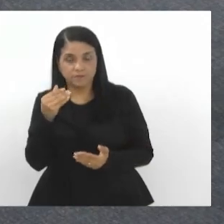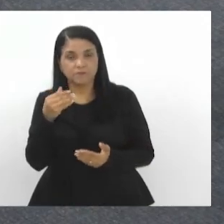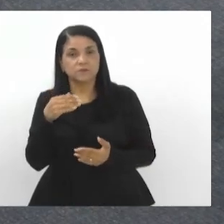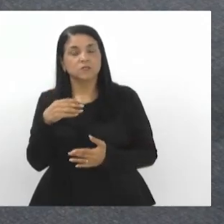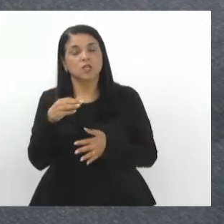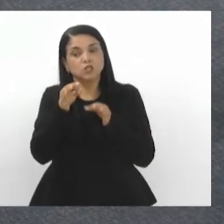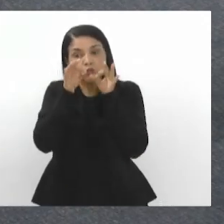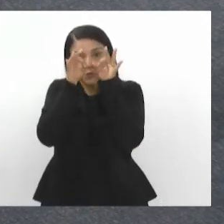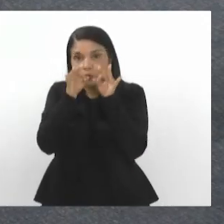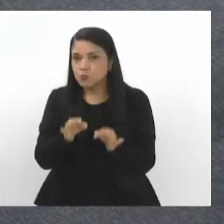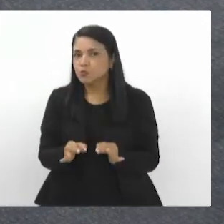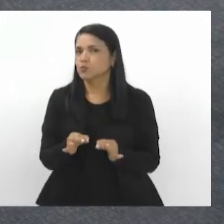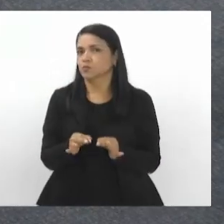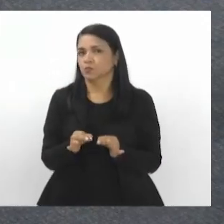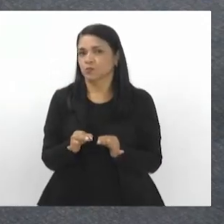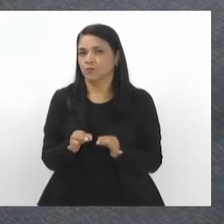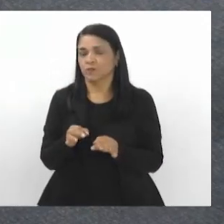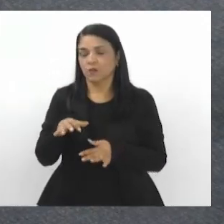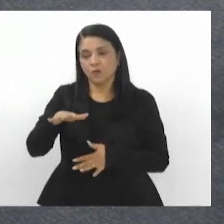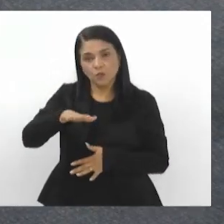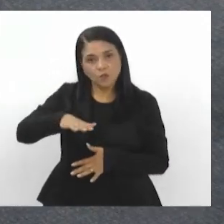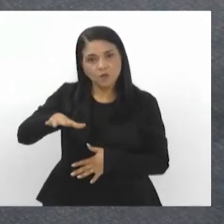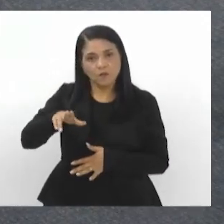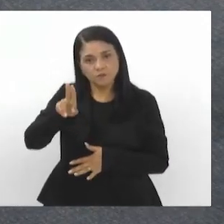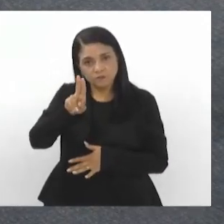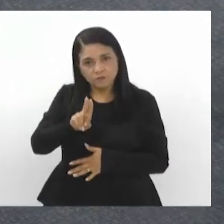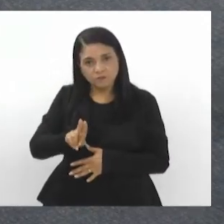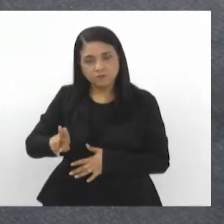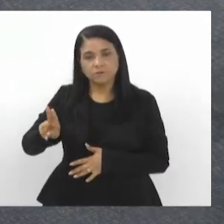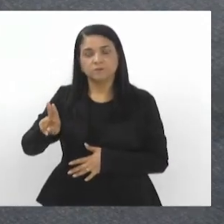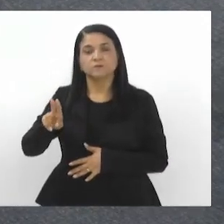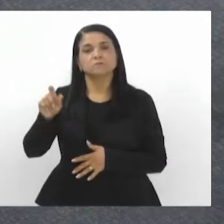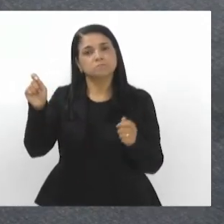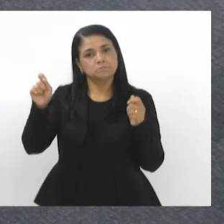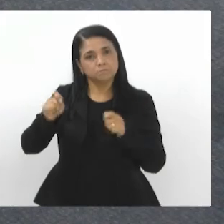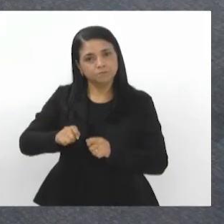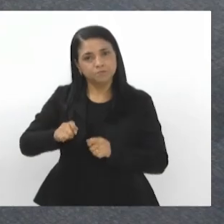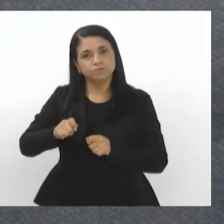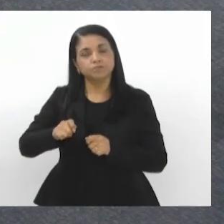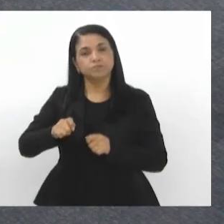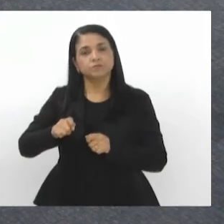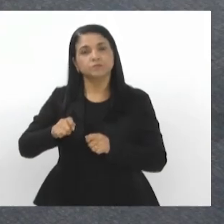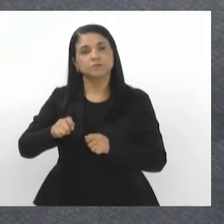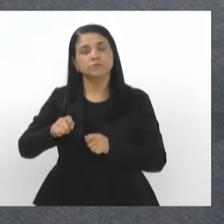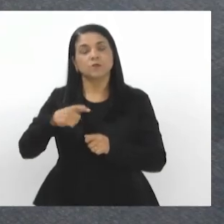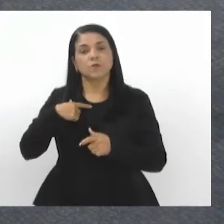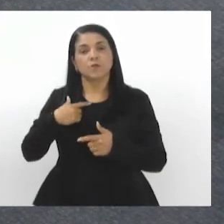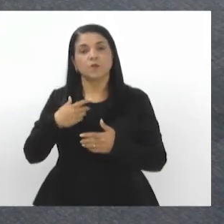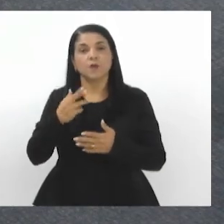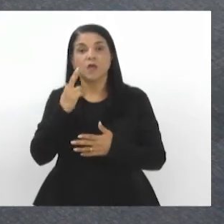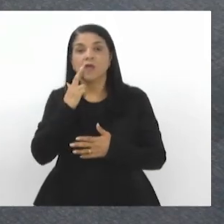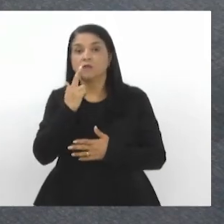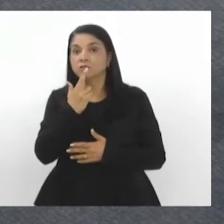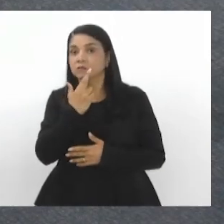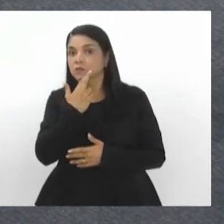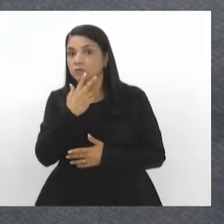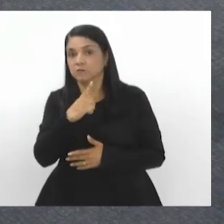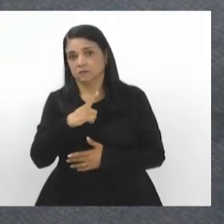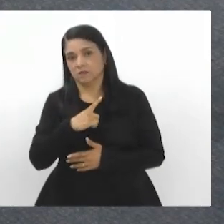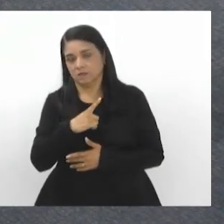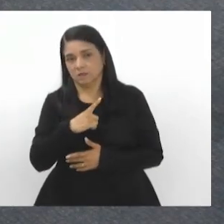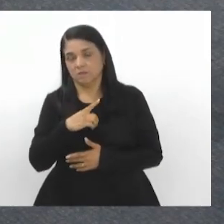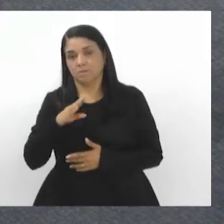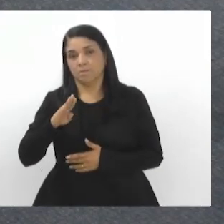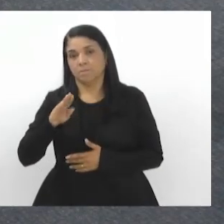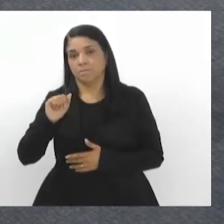muito justo que o campus daquela universidade possa ter um bandejão, possa ter um